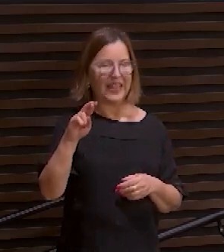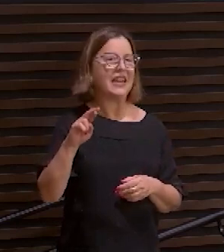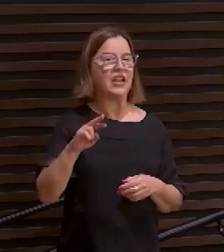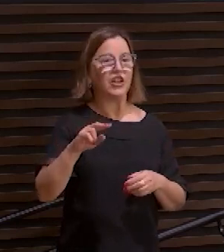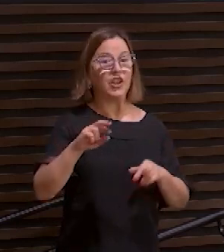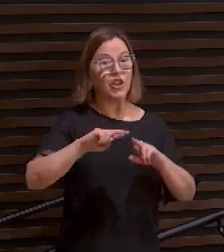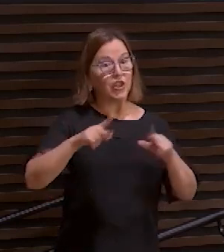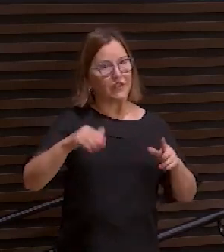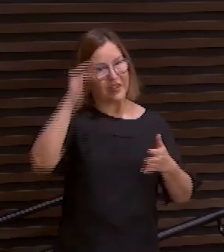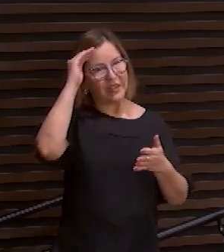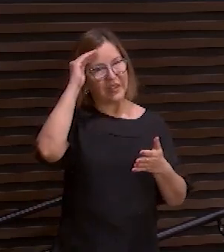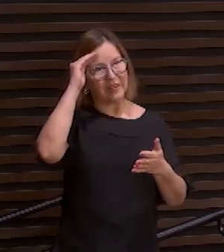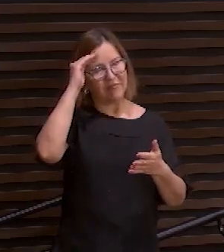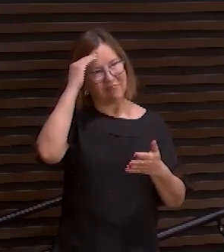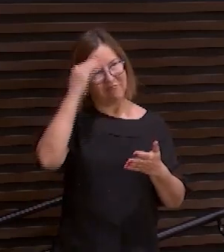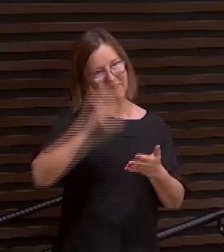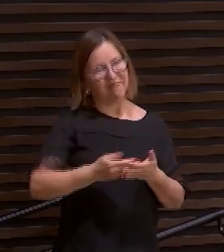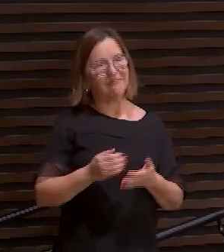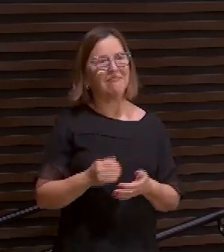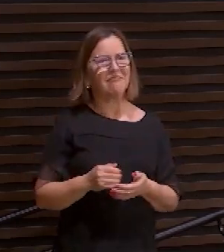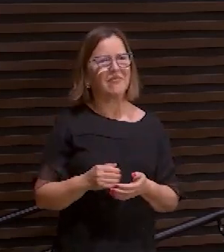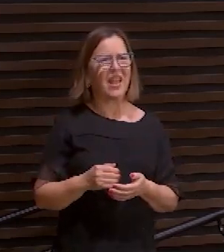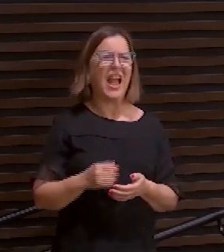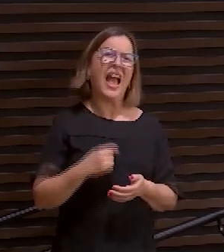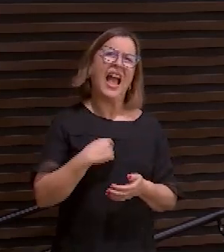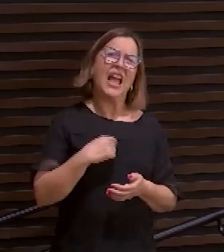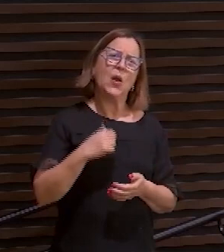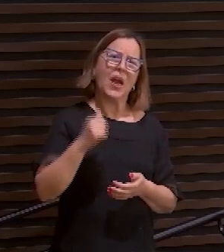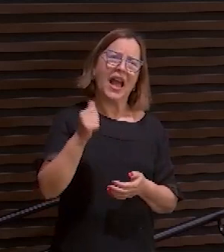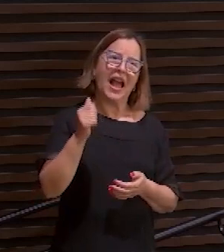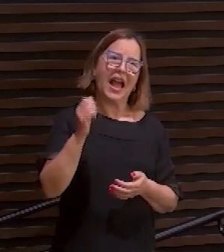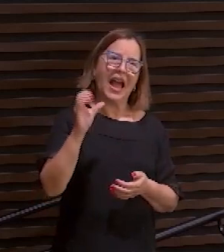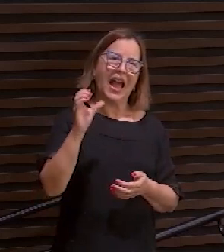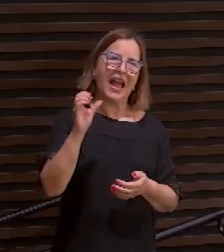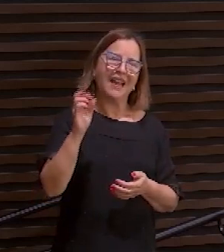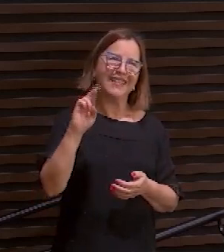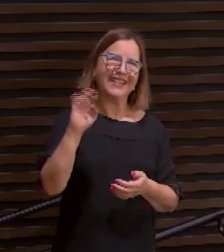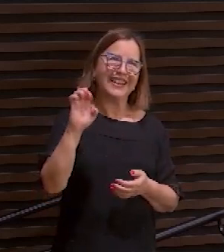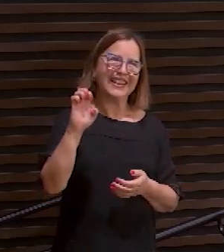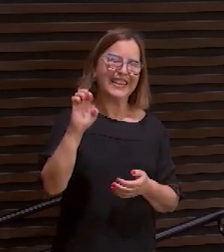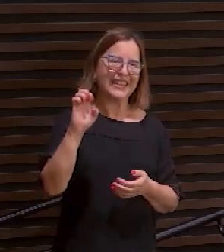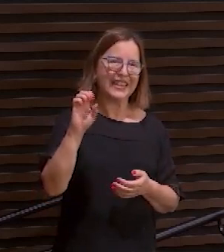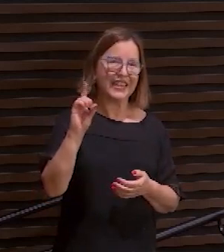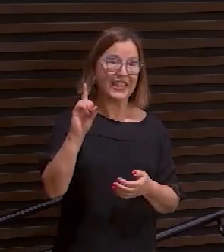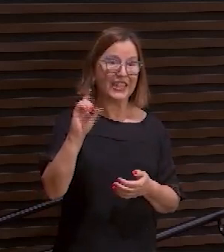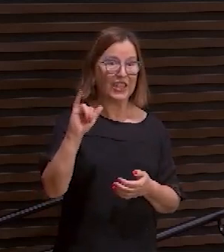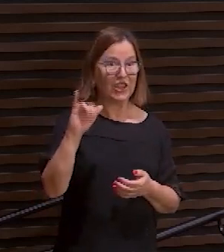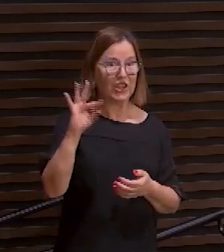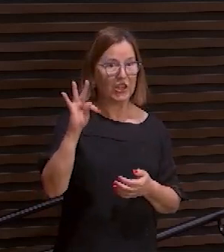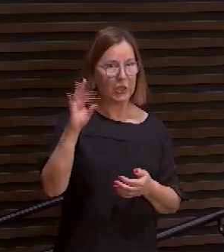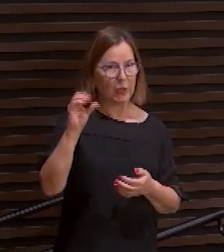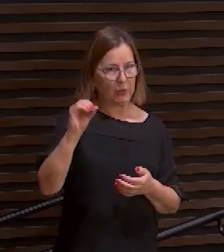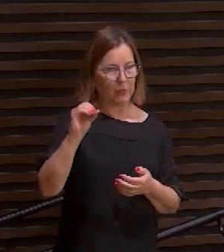Muita gente confunde. Eu acredito. Tá bom. Mas acreditar não é a mesma coisa que crer.